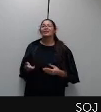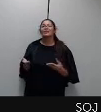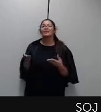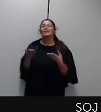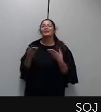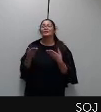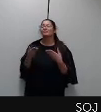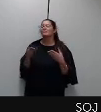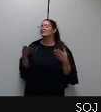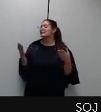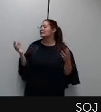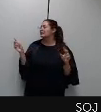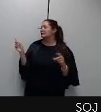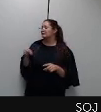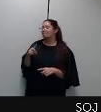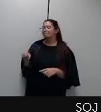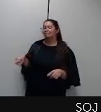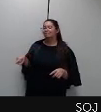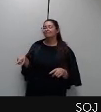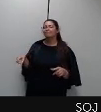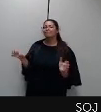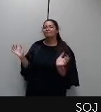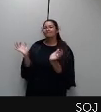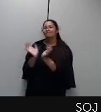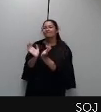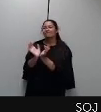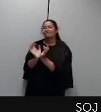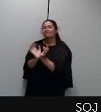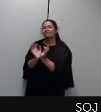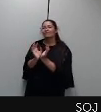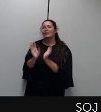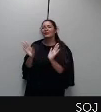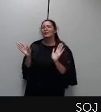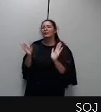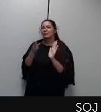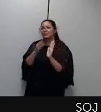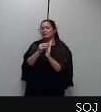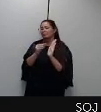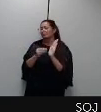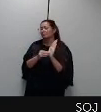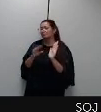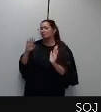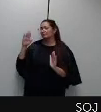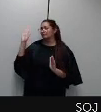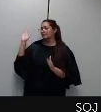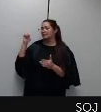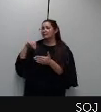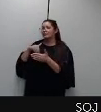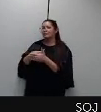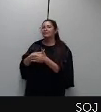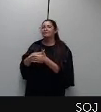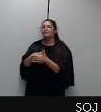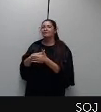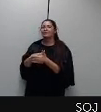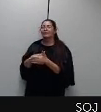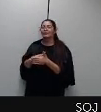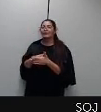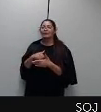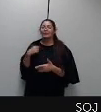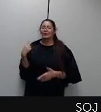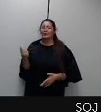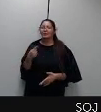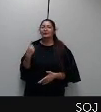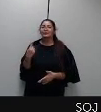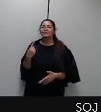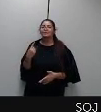provimento ao agravo interno nos termos do voto do relator escutar valendo para ambos os processos e